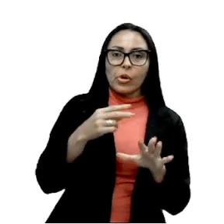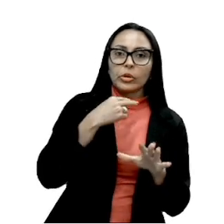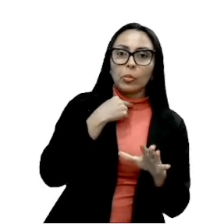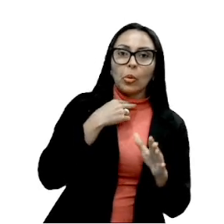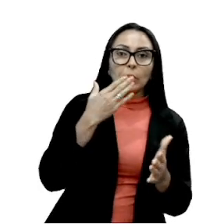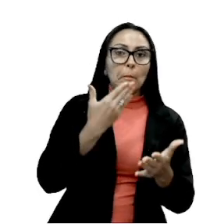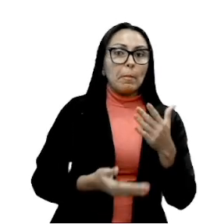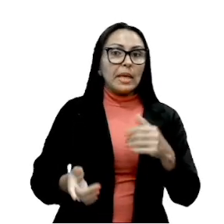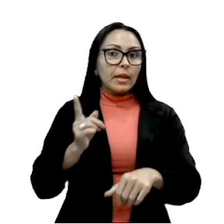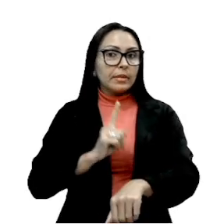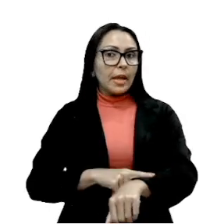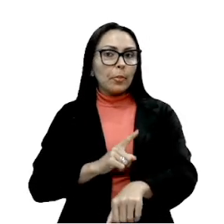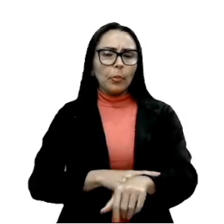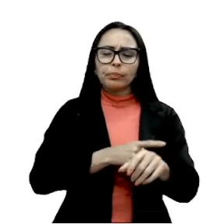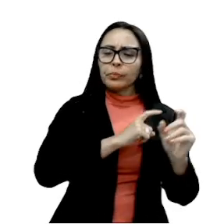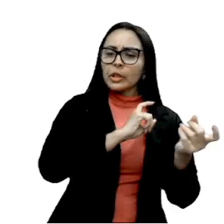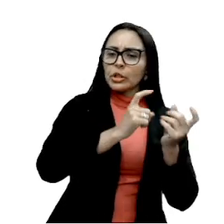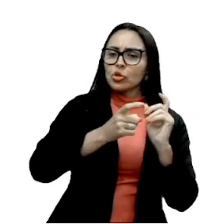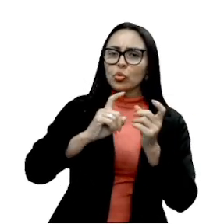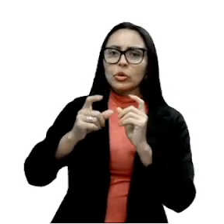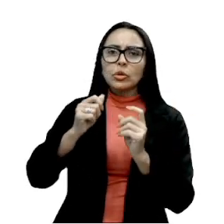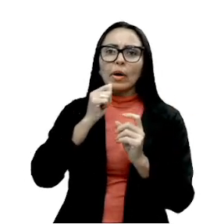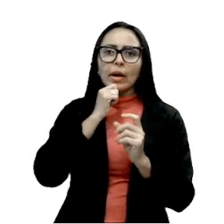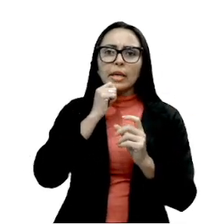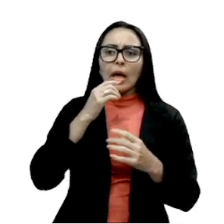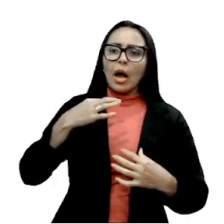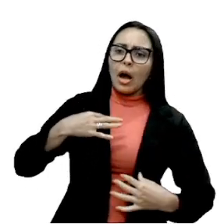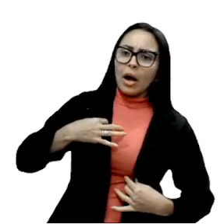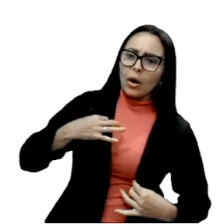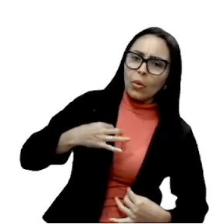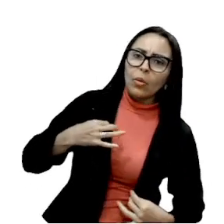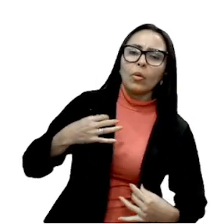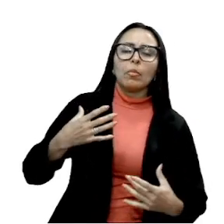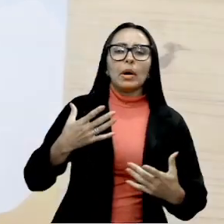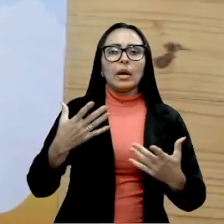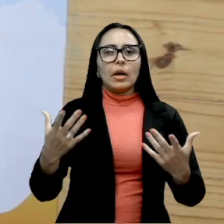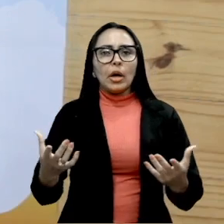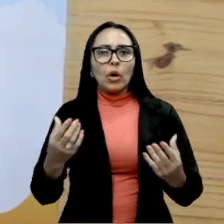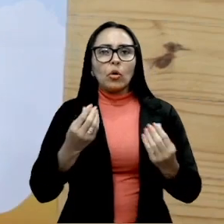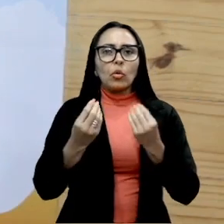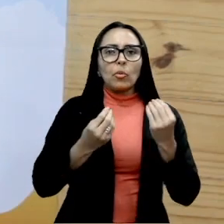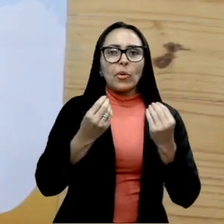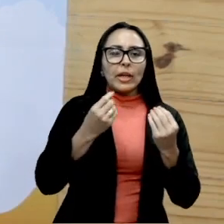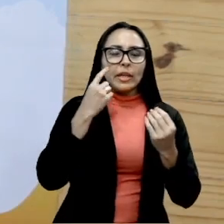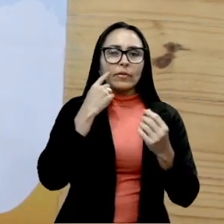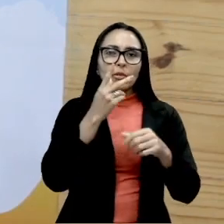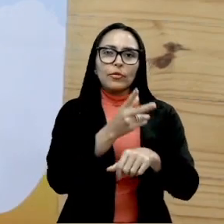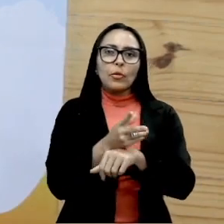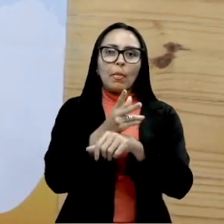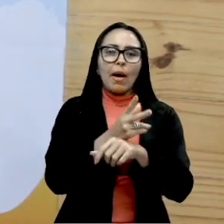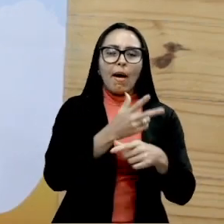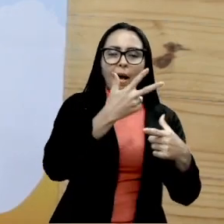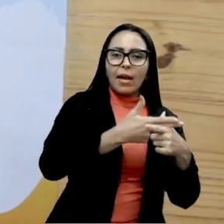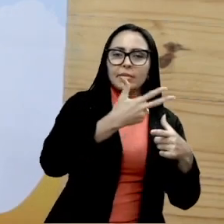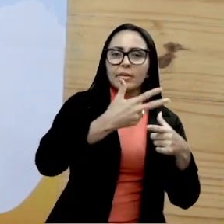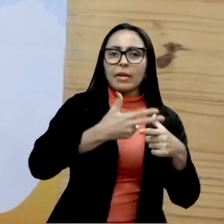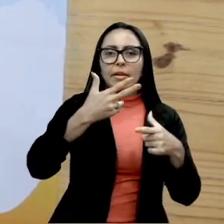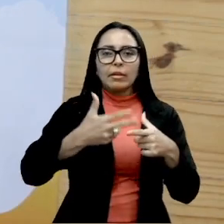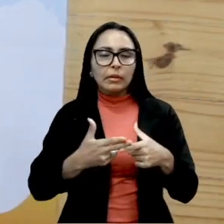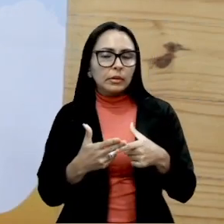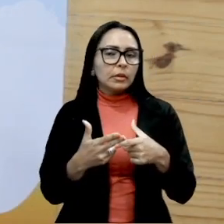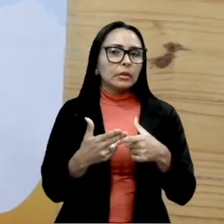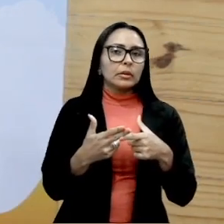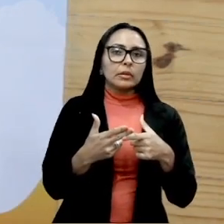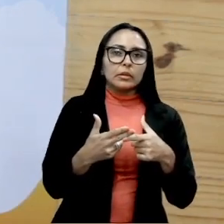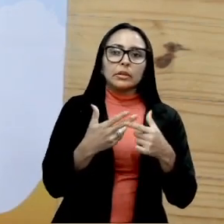tempo discutindo ainda o figurino ou discutindo como ia ser uma cena assim ou assim, não. O diretor vai ajudar a ter a